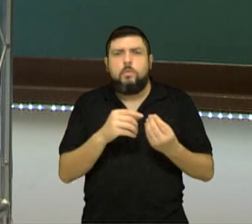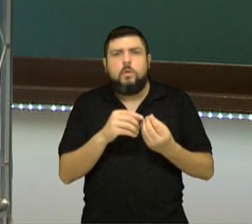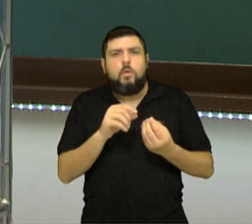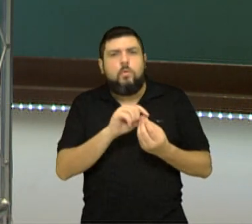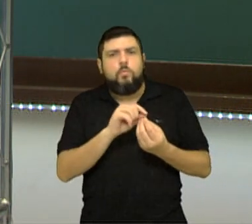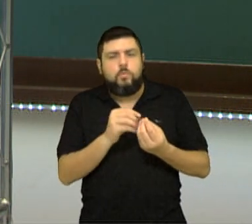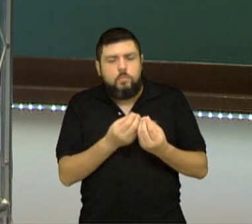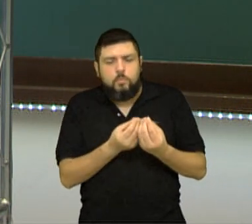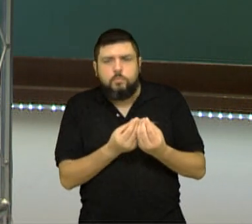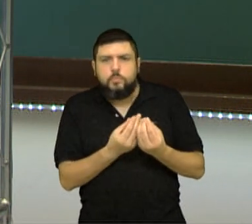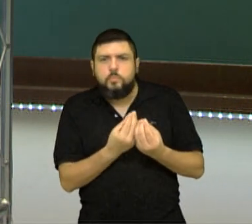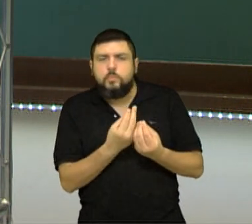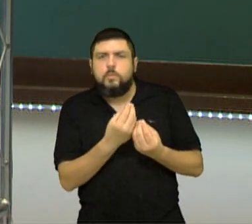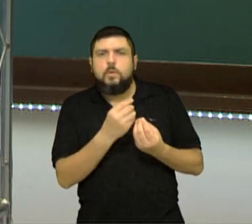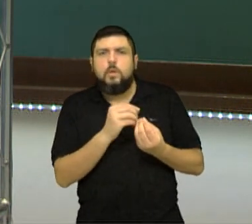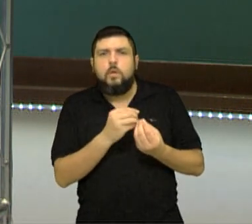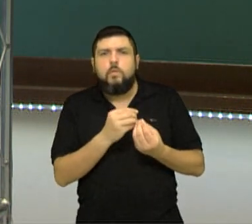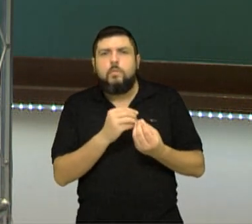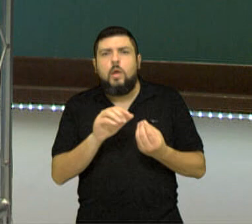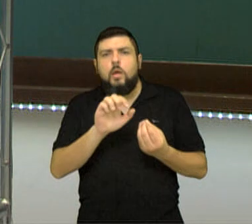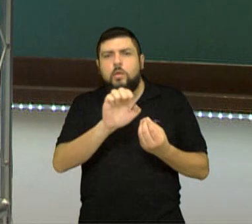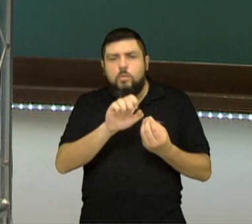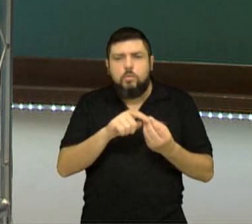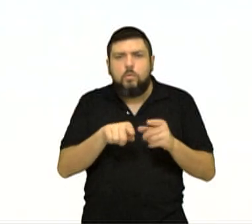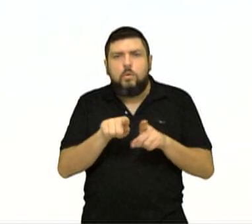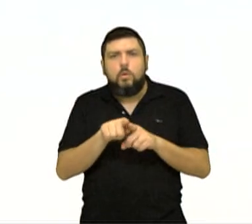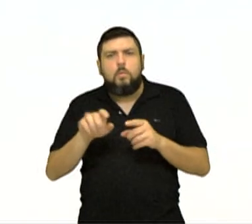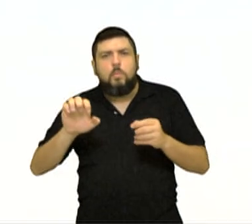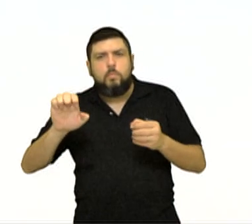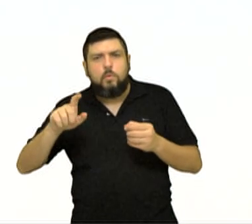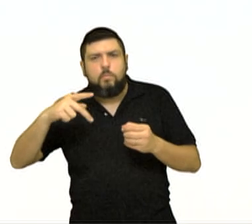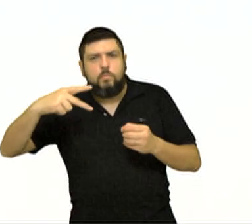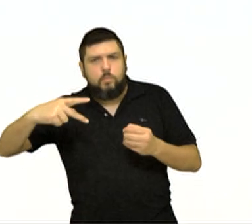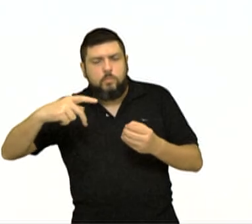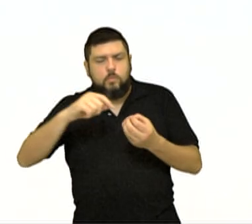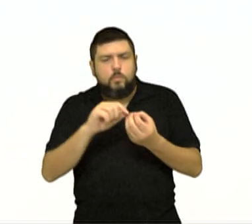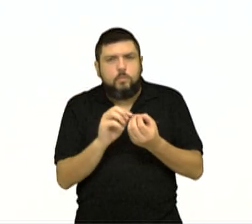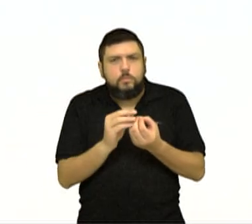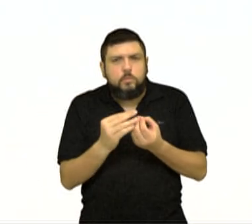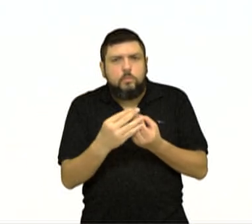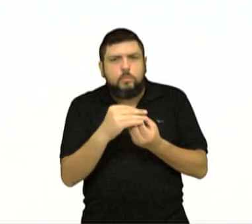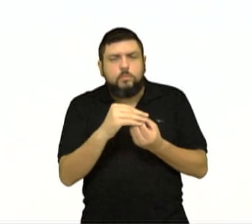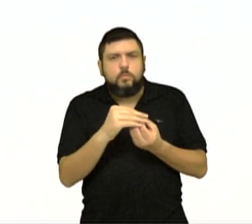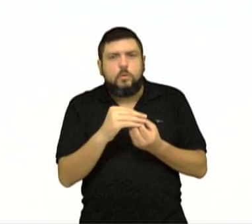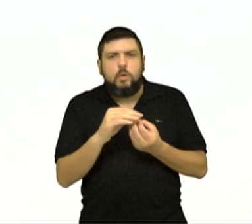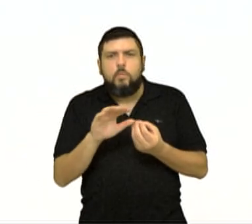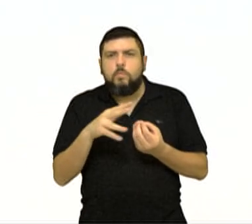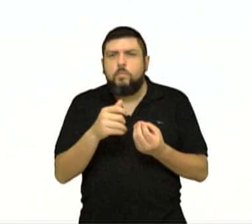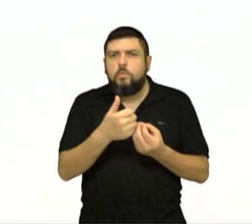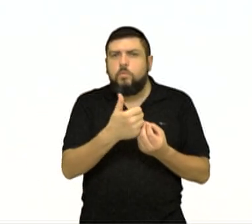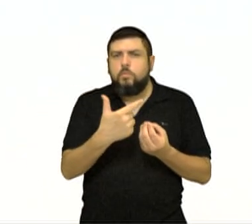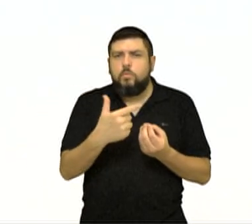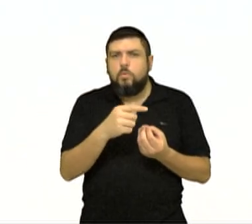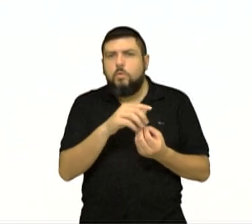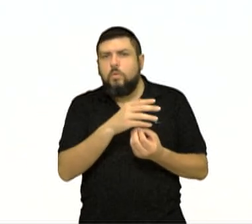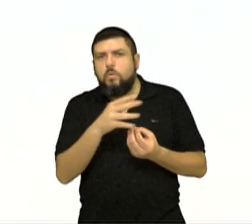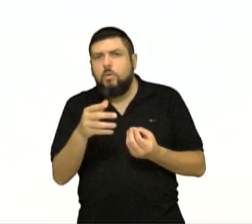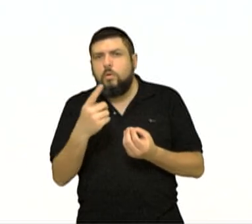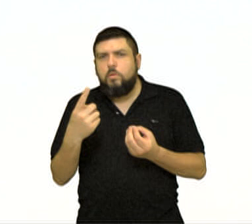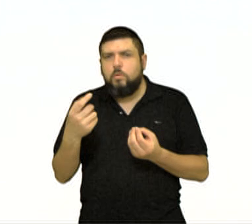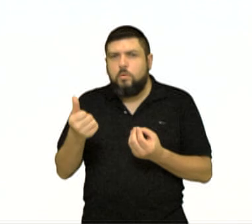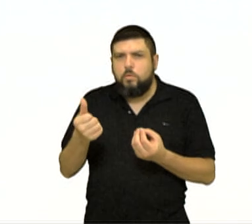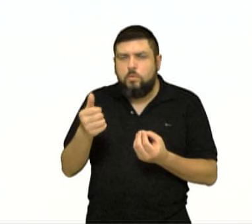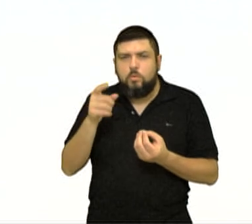que vão estar regulando todo esse processinho ali. Ocorre em geral de 12 a 16 dias antes do início da próxima